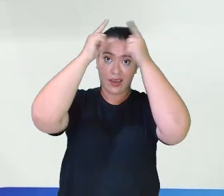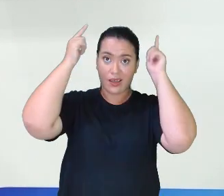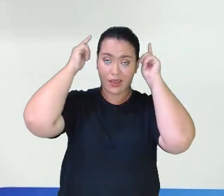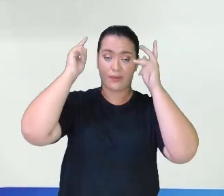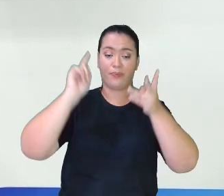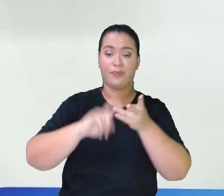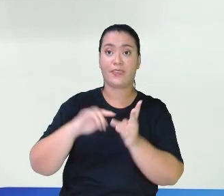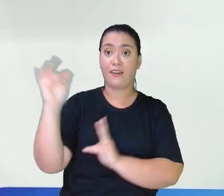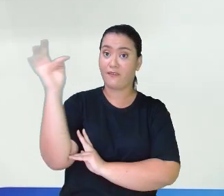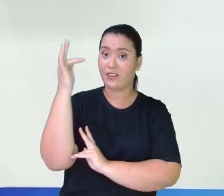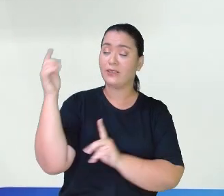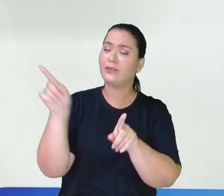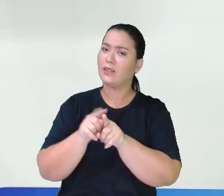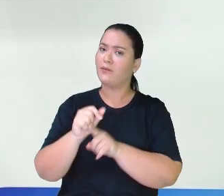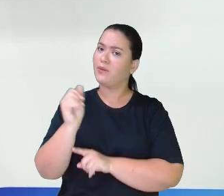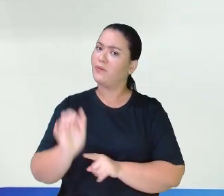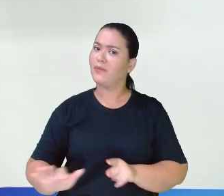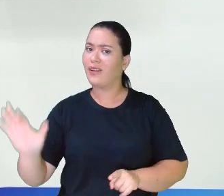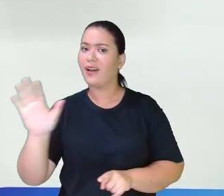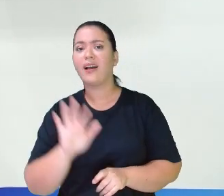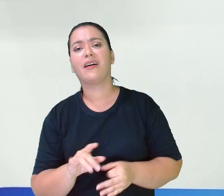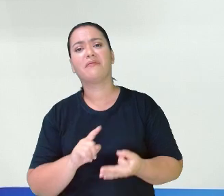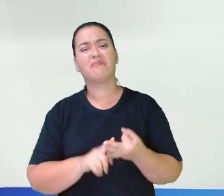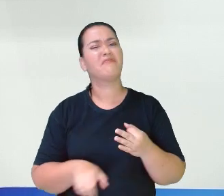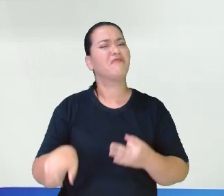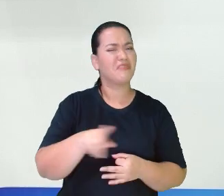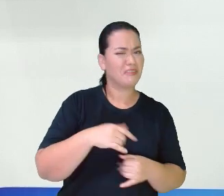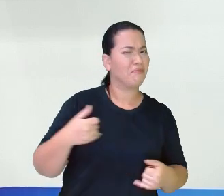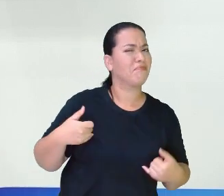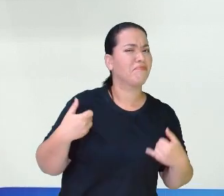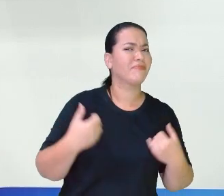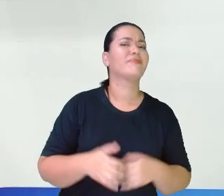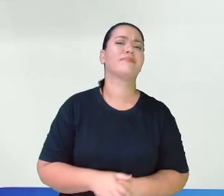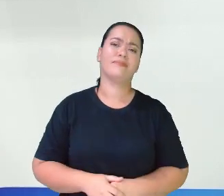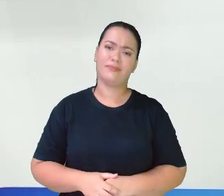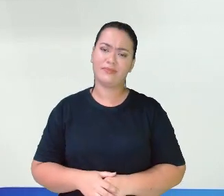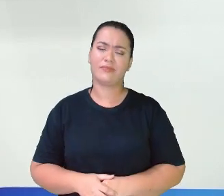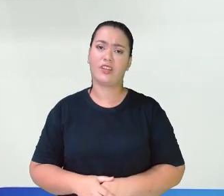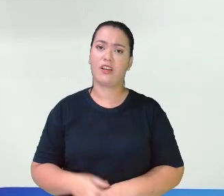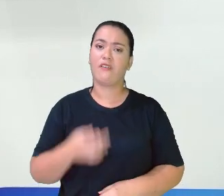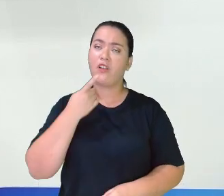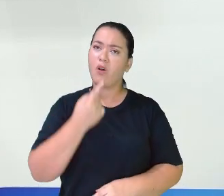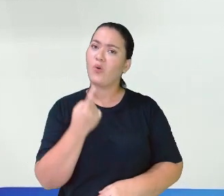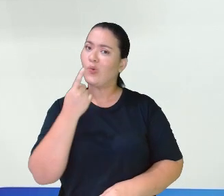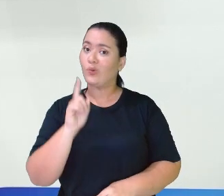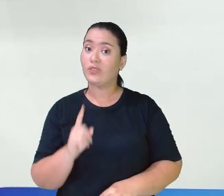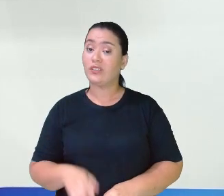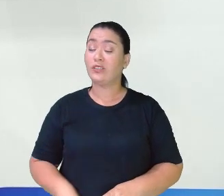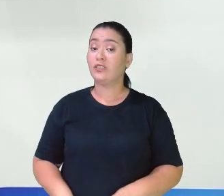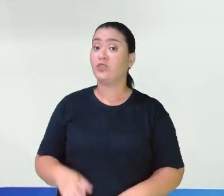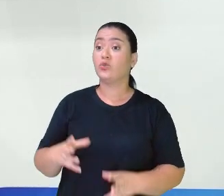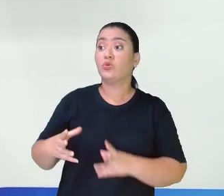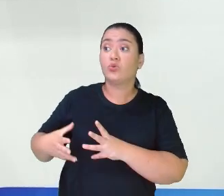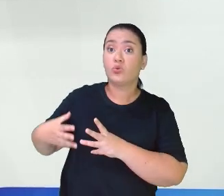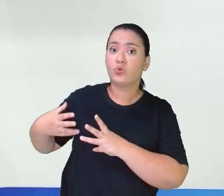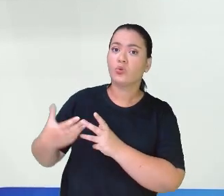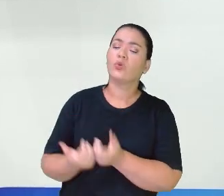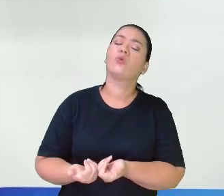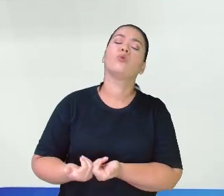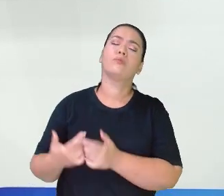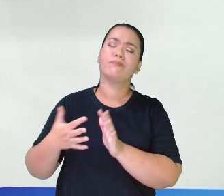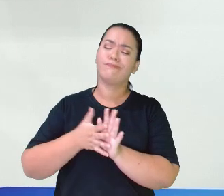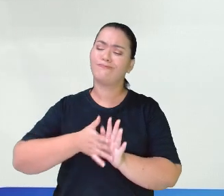franceses e brasileiros. Vocês estão, assim, muito chiques, não é? Não é só um autor, não. Veja que de todos os